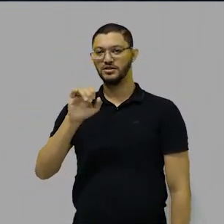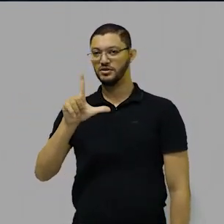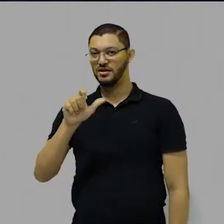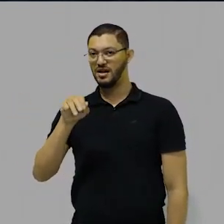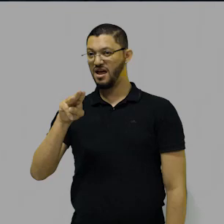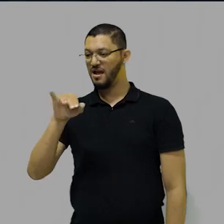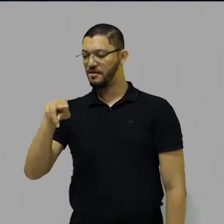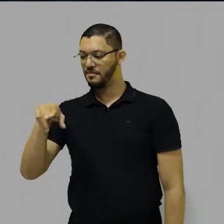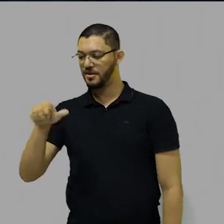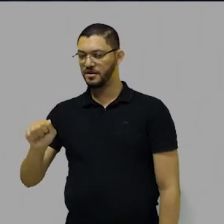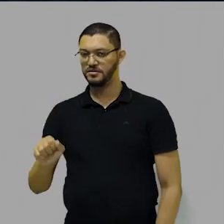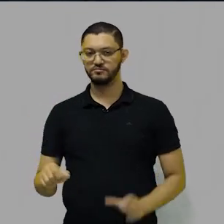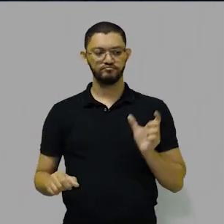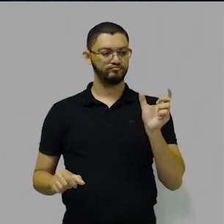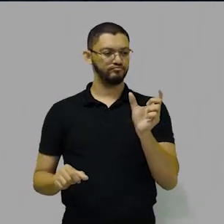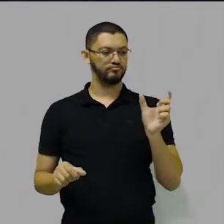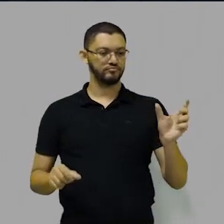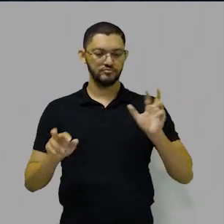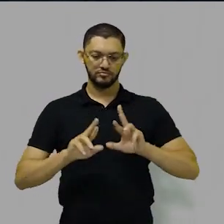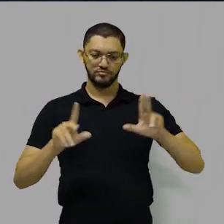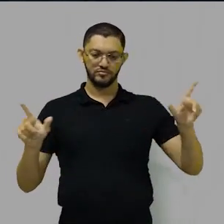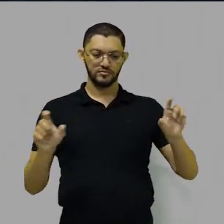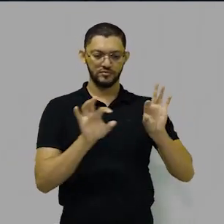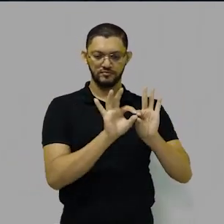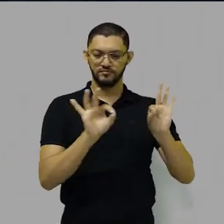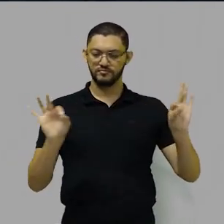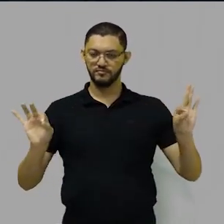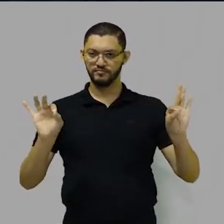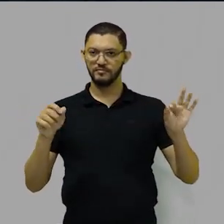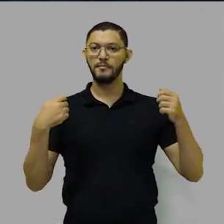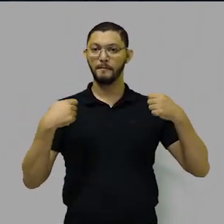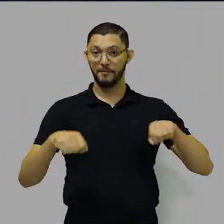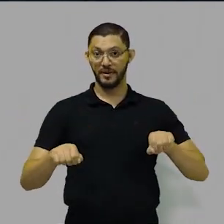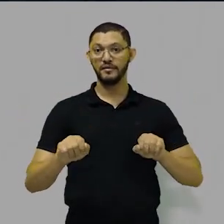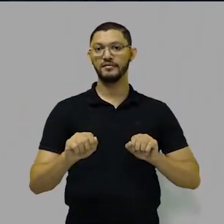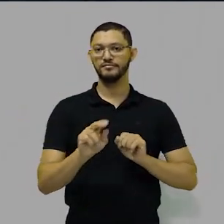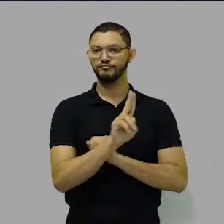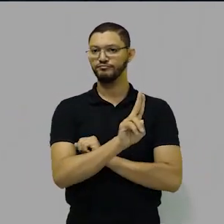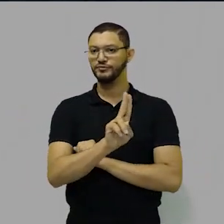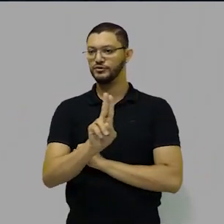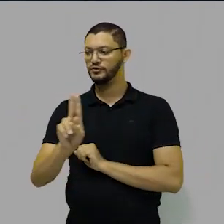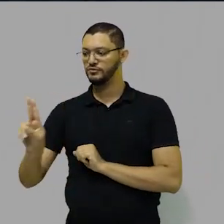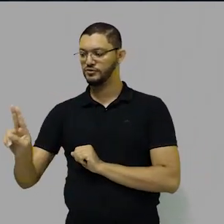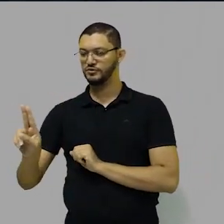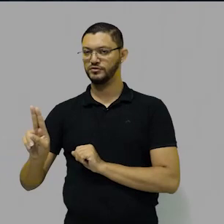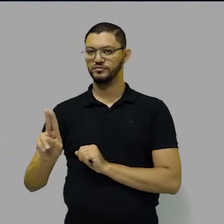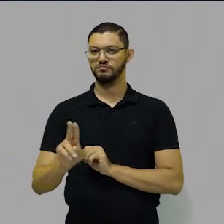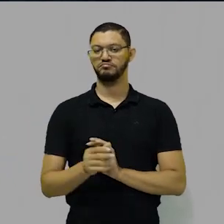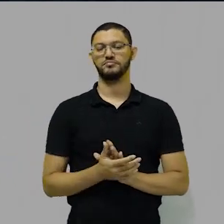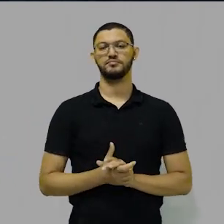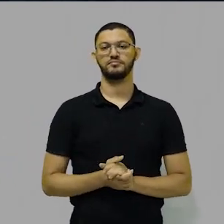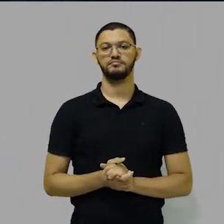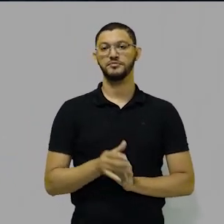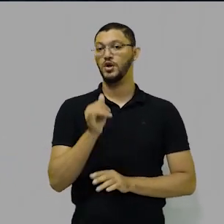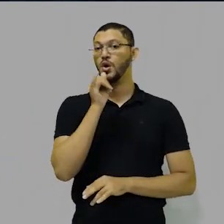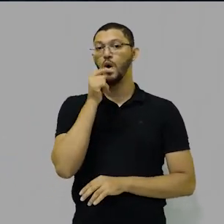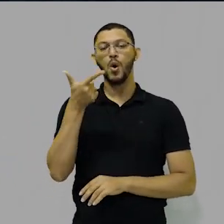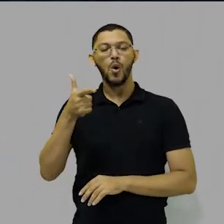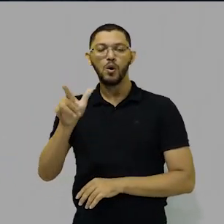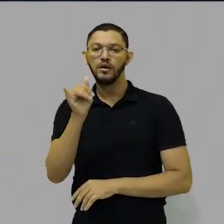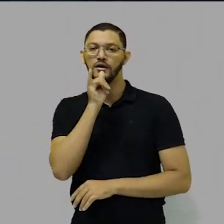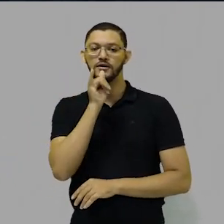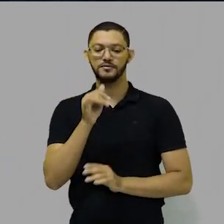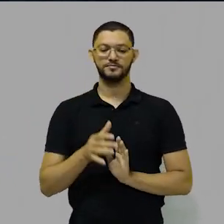etilmetilamina. Então, radicais diferentes, turma, devemos citá-los sempre na ordem alfabética. Mais um exemplo, olha